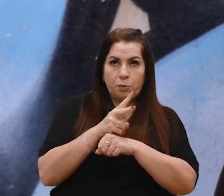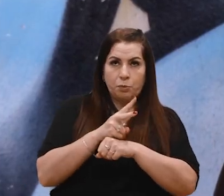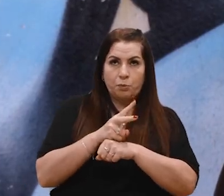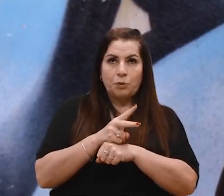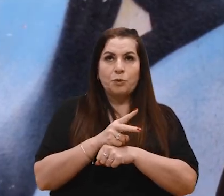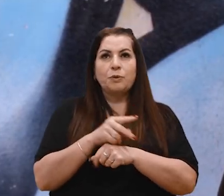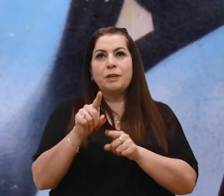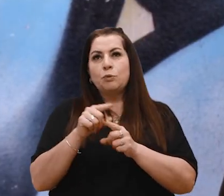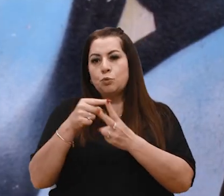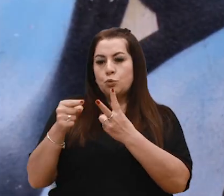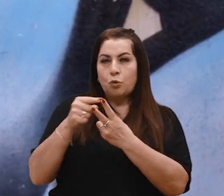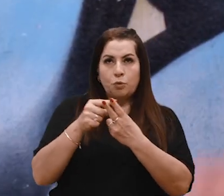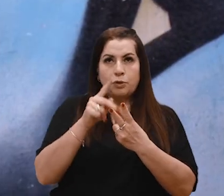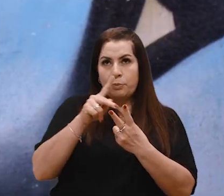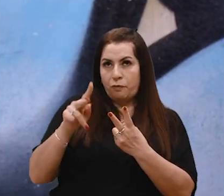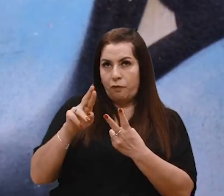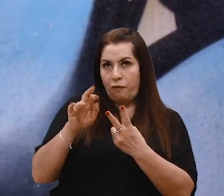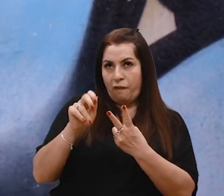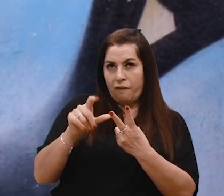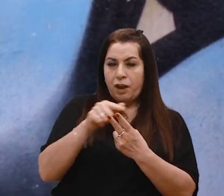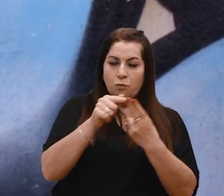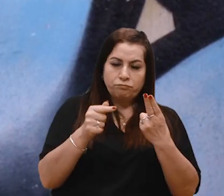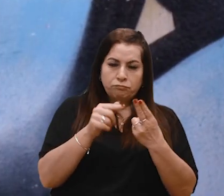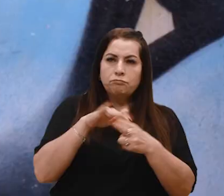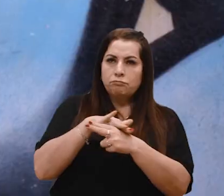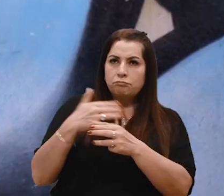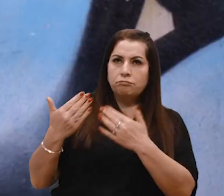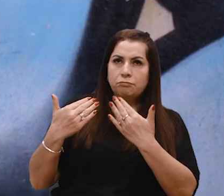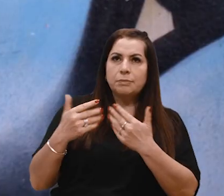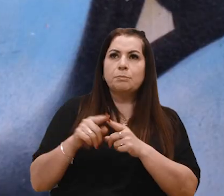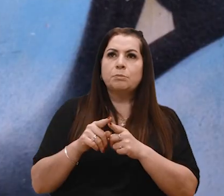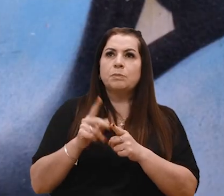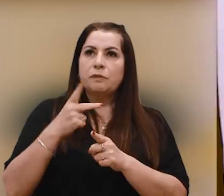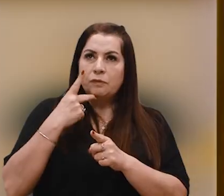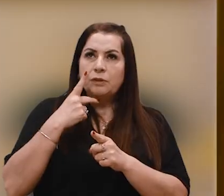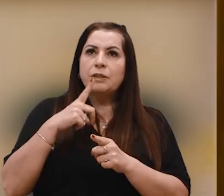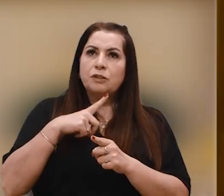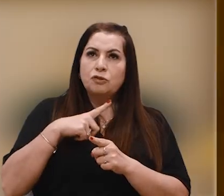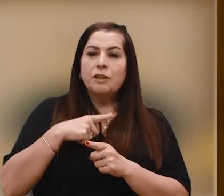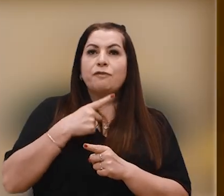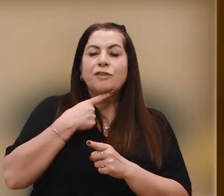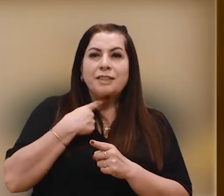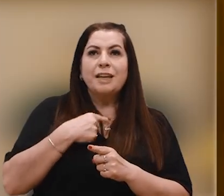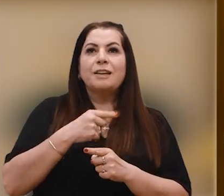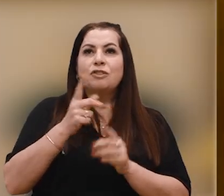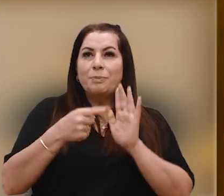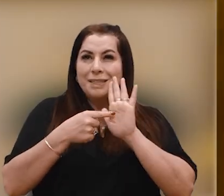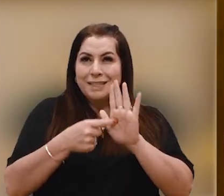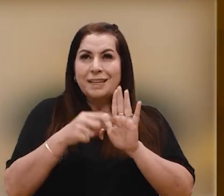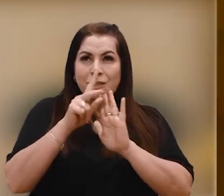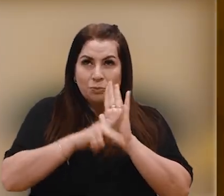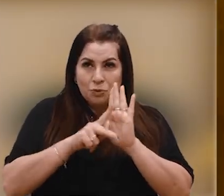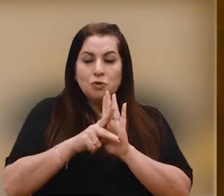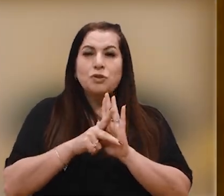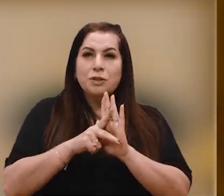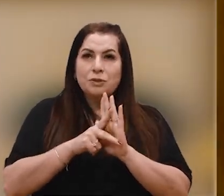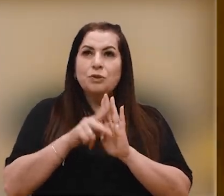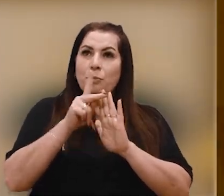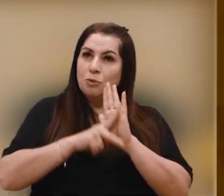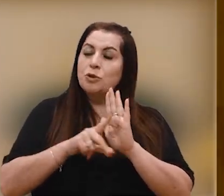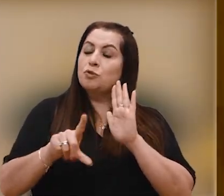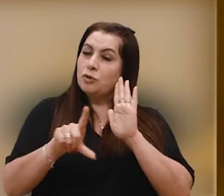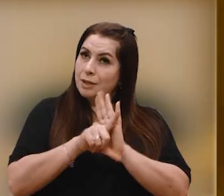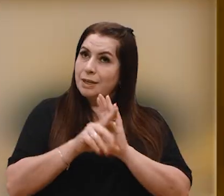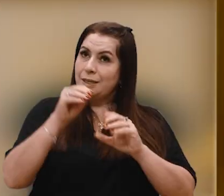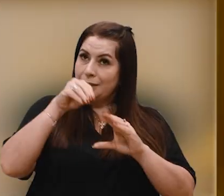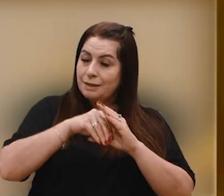gente procurou o ONGs, procurou o prof. Rafael, para dizer que a gente teria essa vontade de apresentar esse